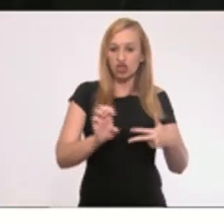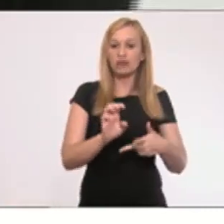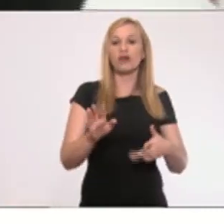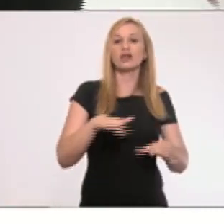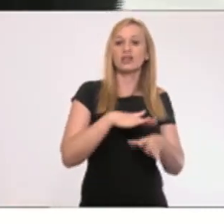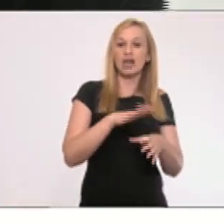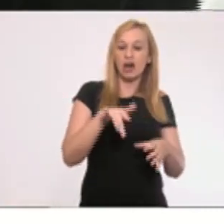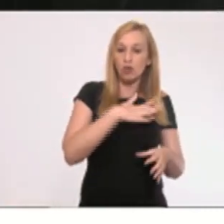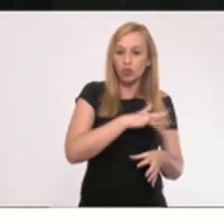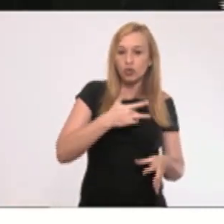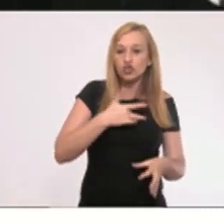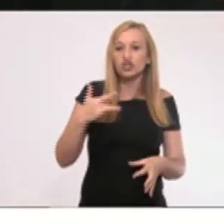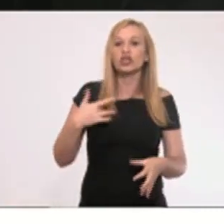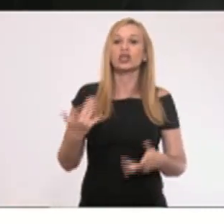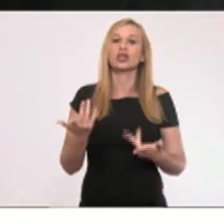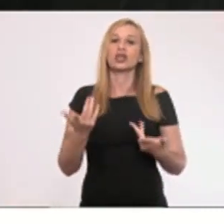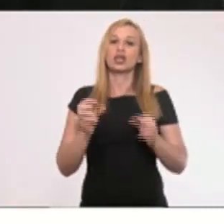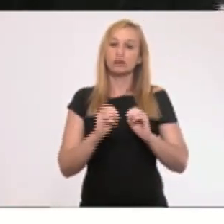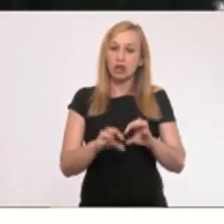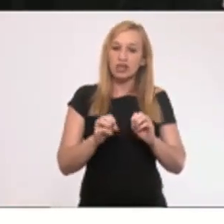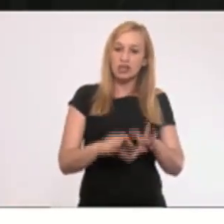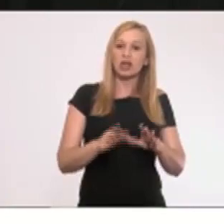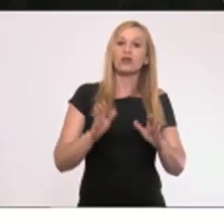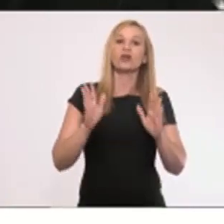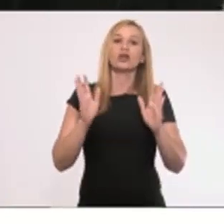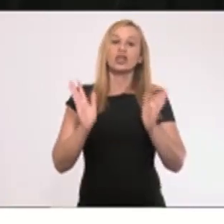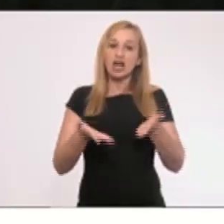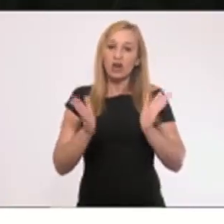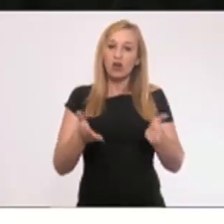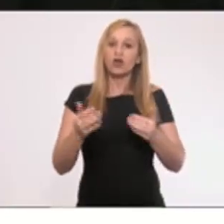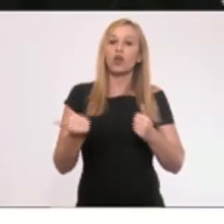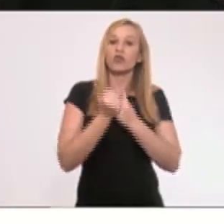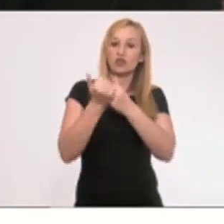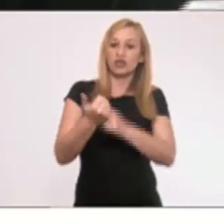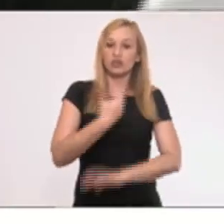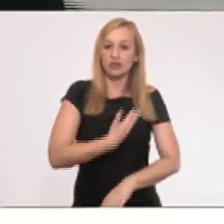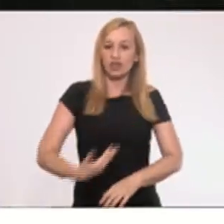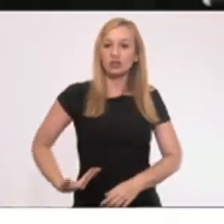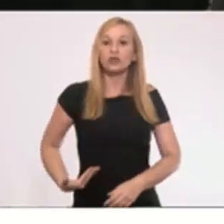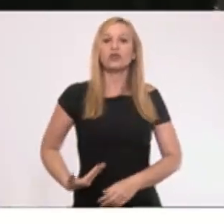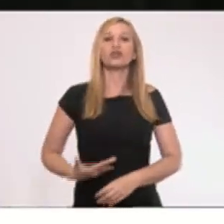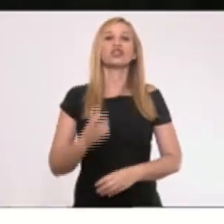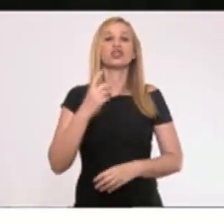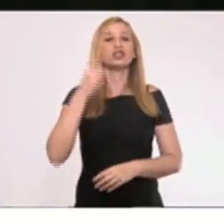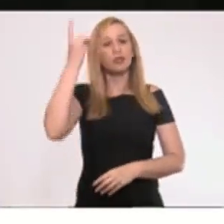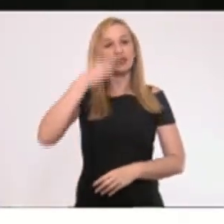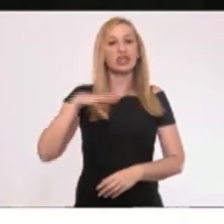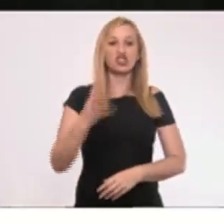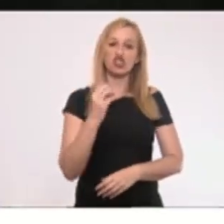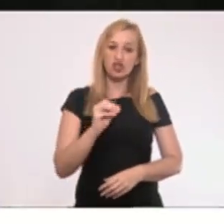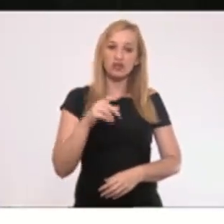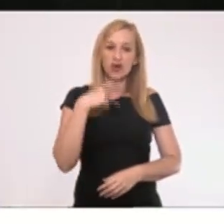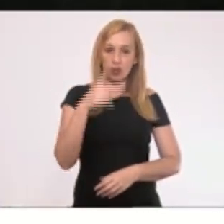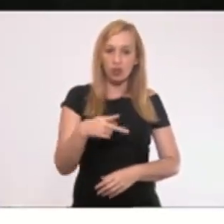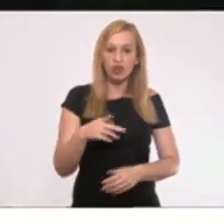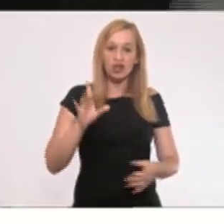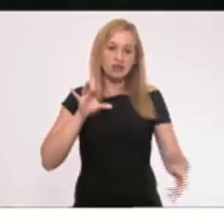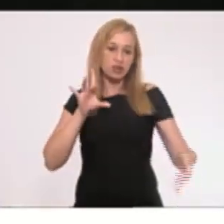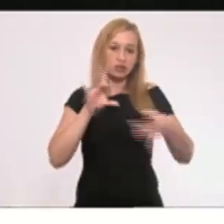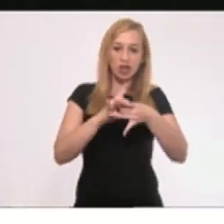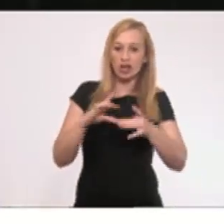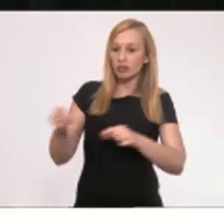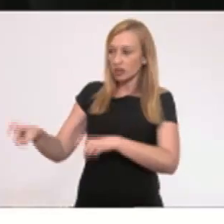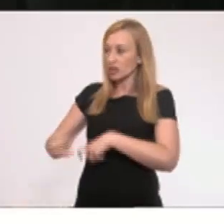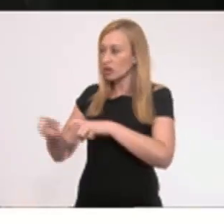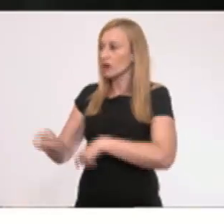saúde, para a educação, o Cláudio teve nesse propósito. E agora, como vice-governador, como o deputado Chico colocou, ele faz o elo com o interior, mas eu acho que ele